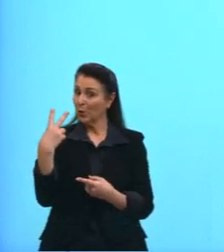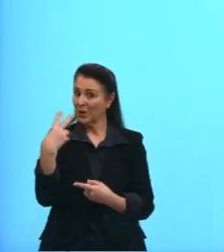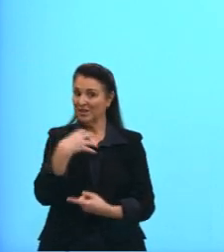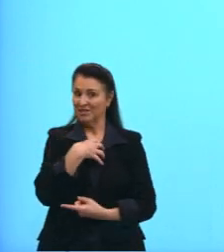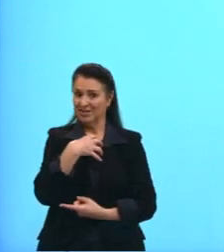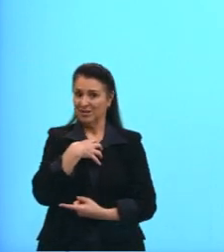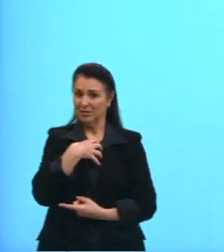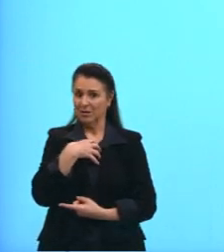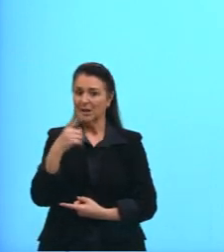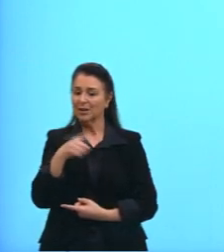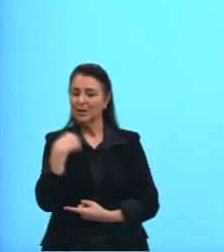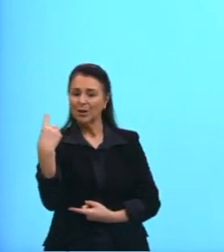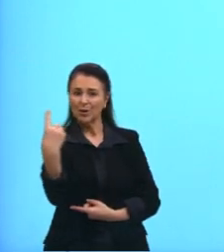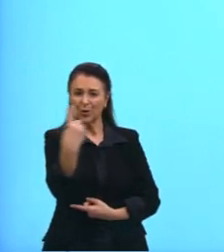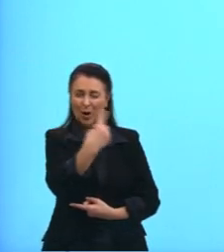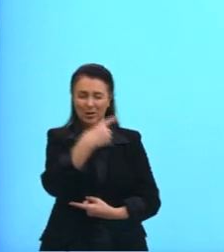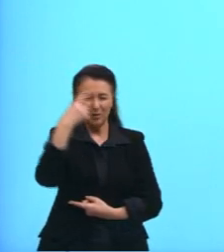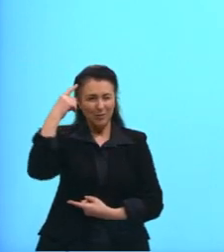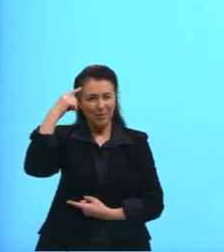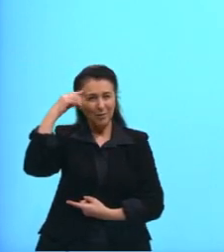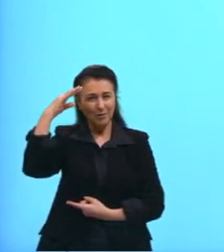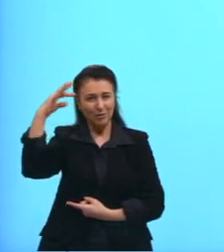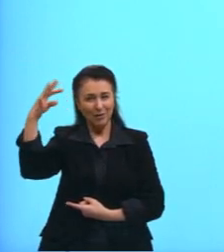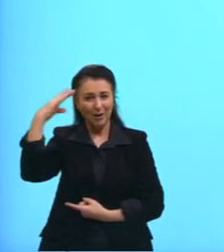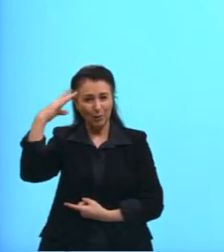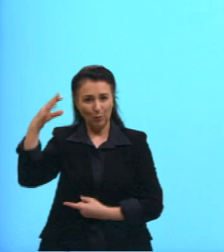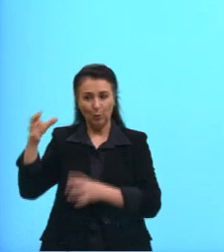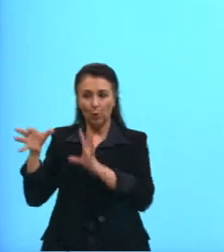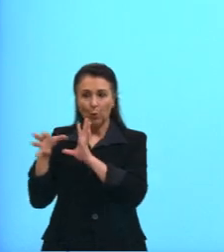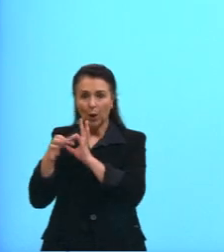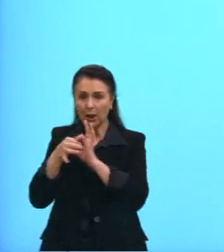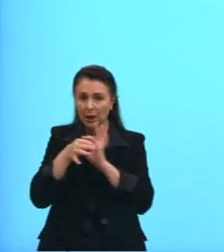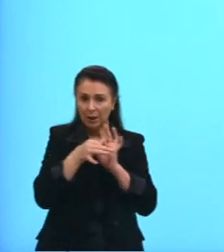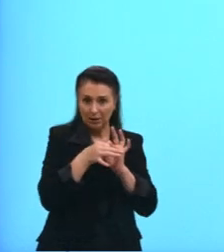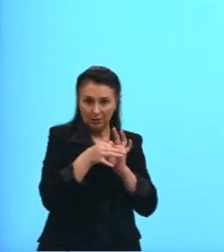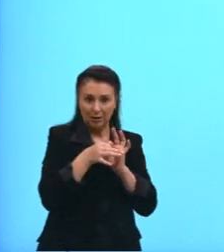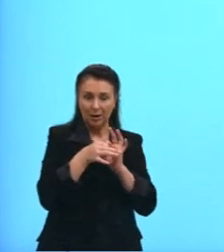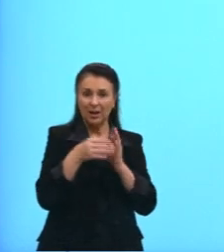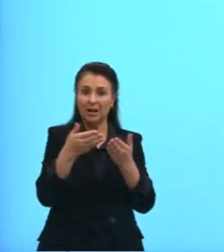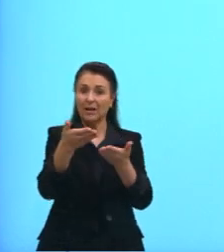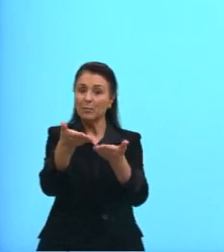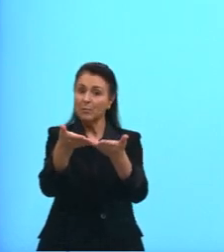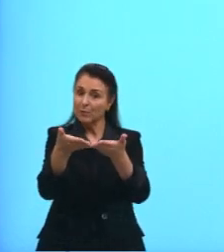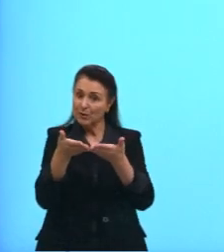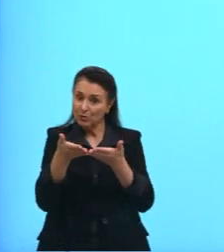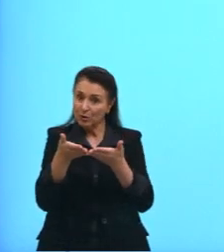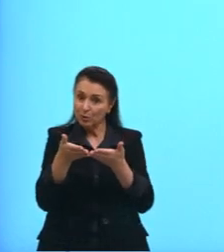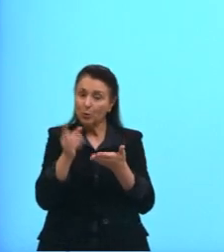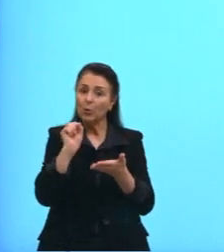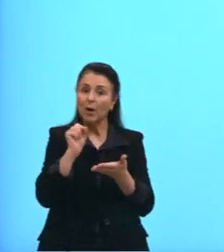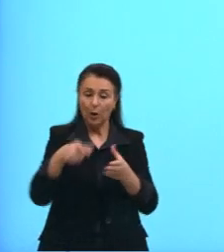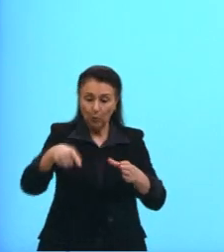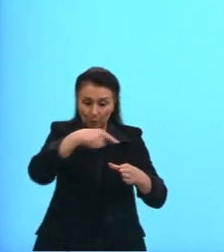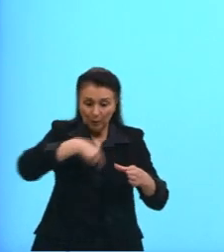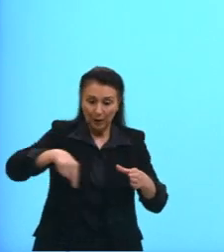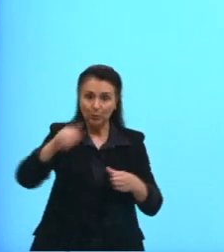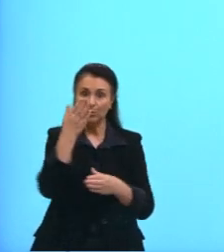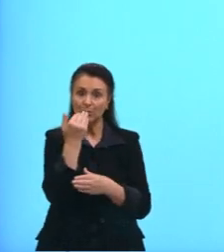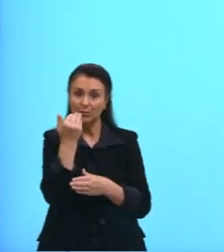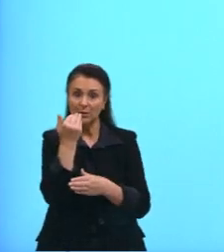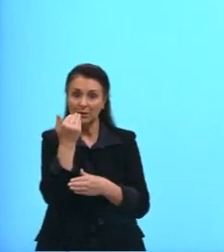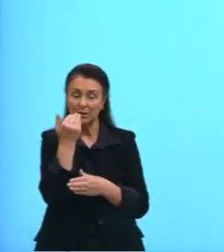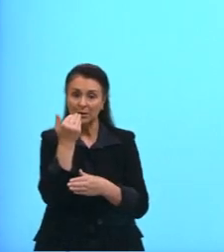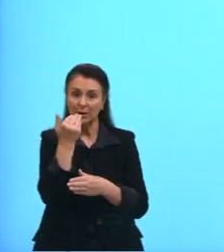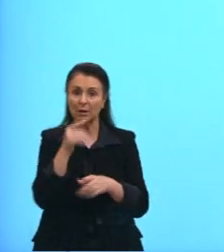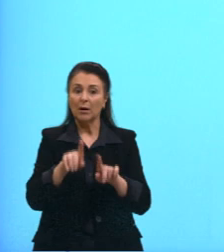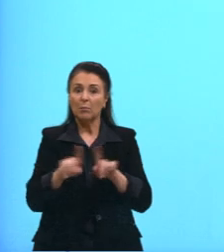image em um determinado contexto que ele está pedindo uma refeição mas também a gente não pode descartar